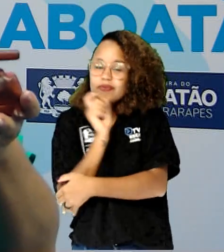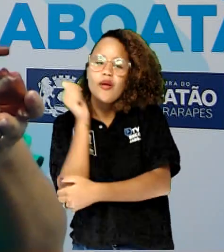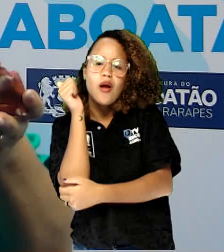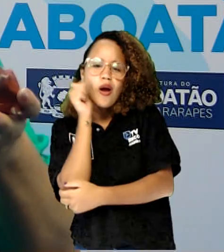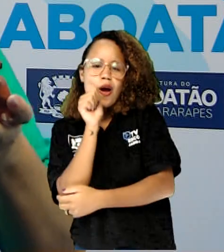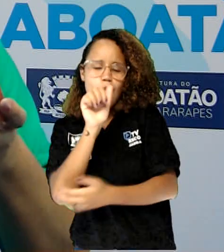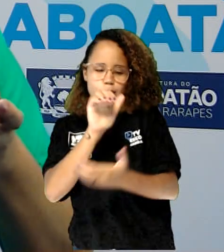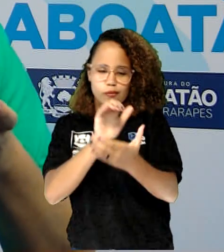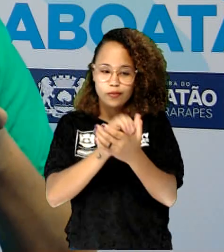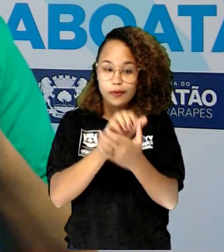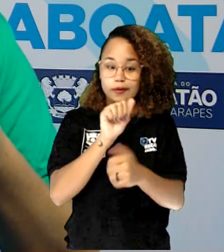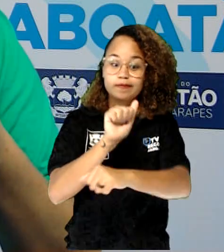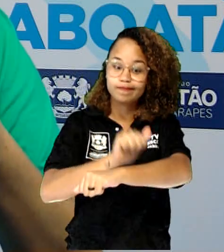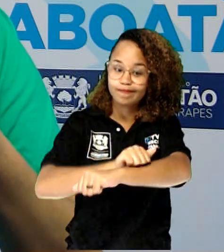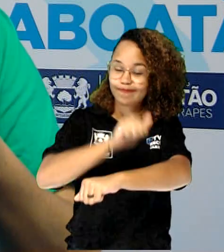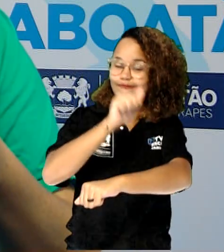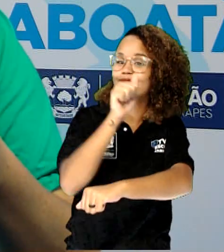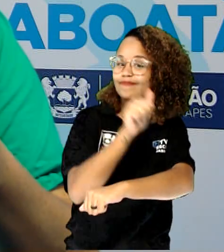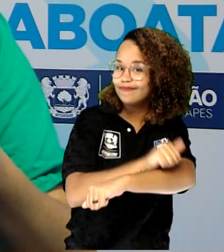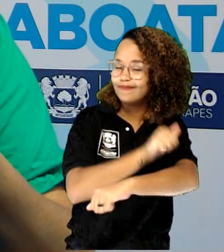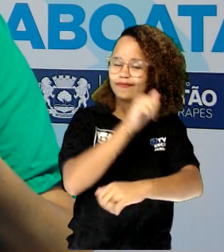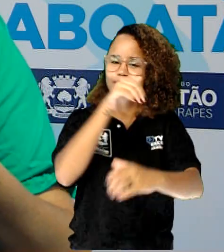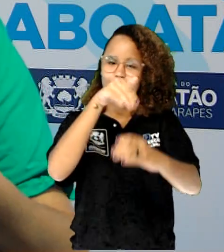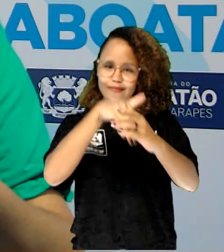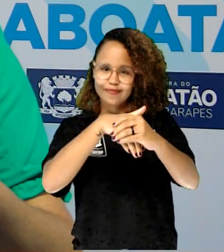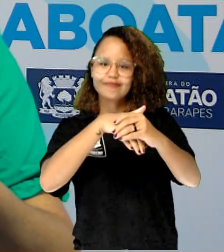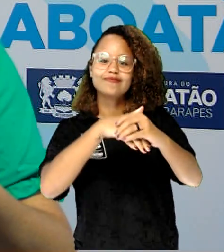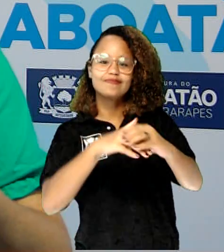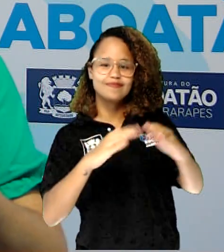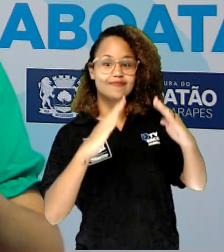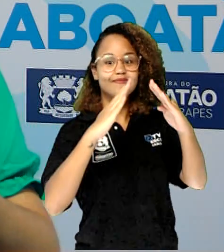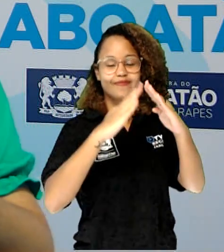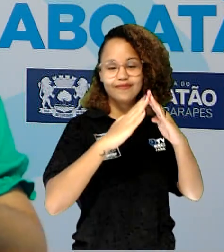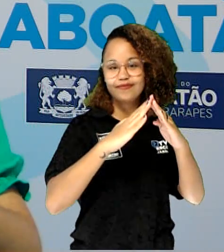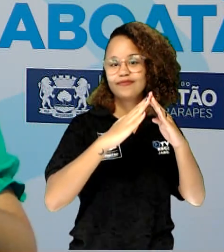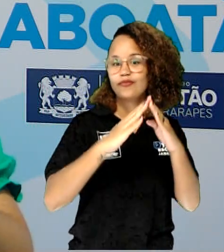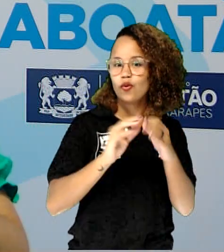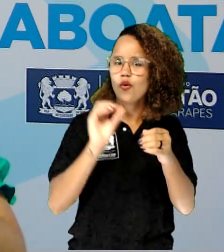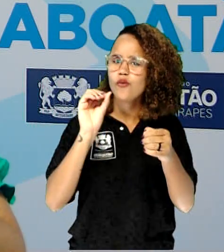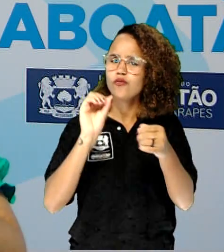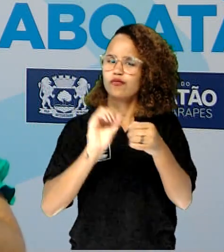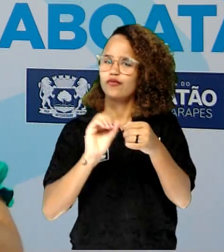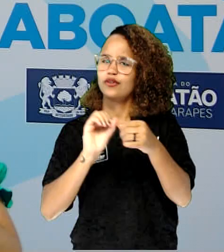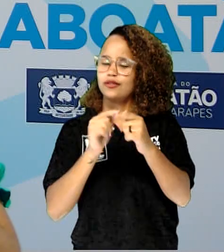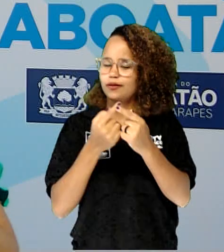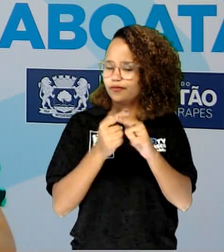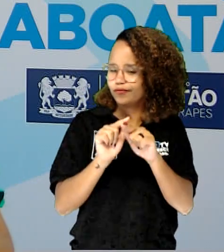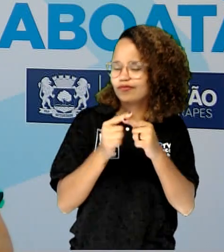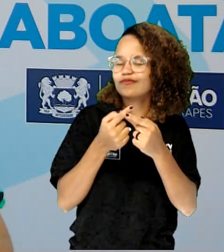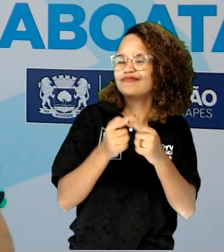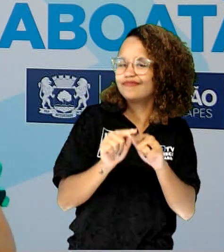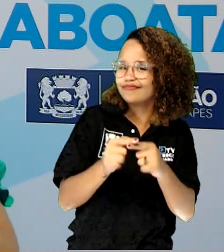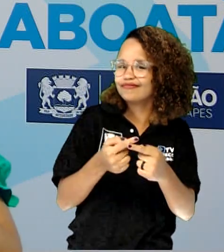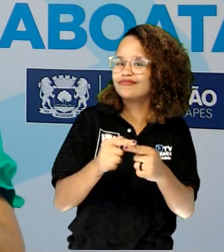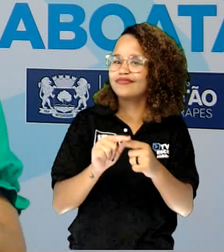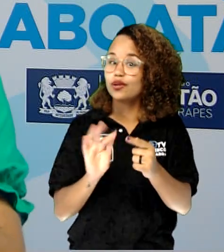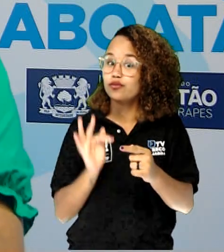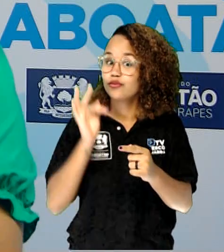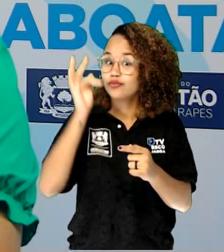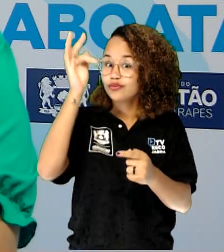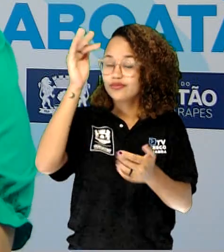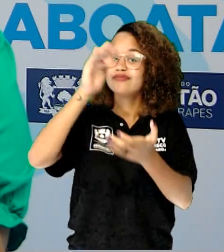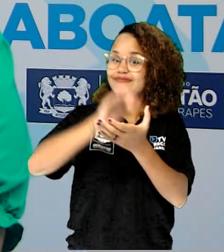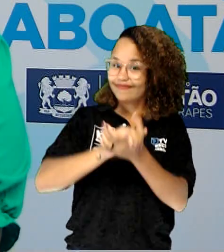frio. A mulher do sapo deve estar lá dentro, fazendo rendinho,